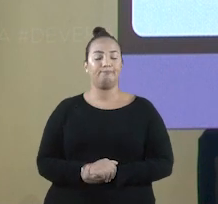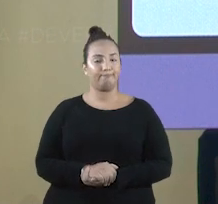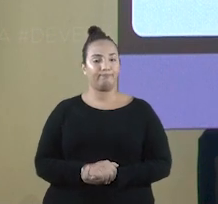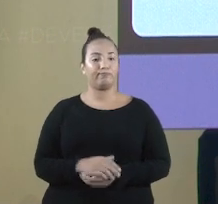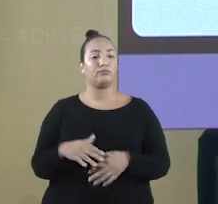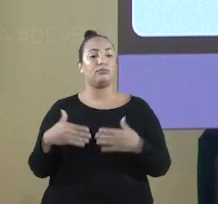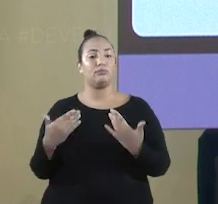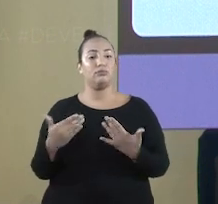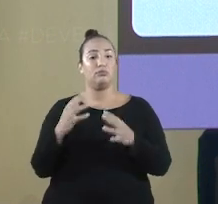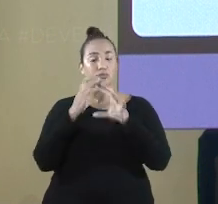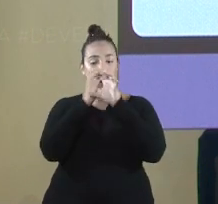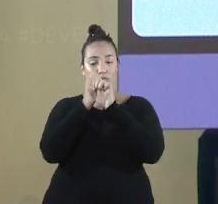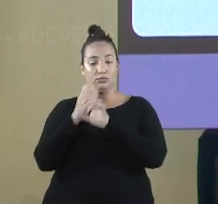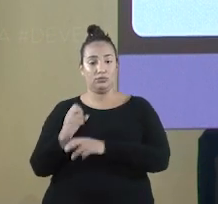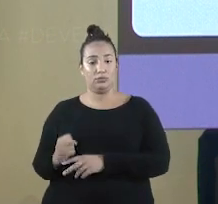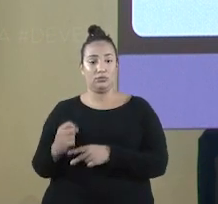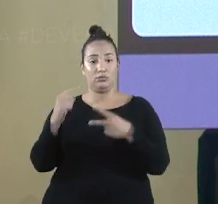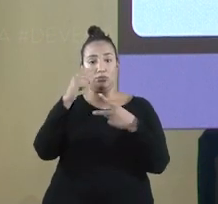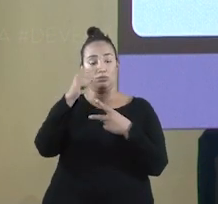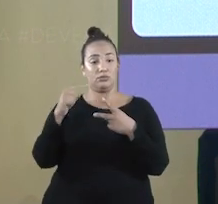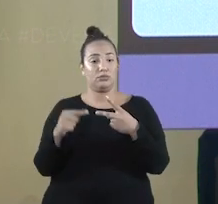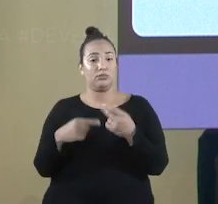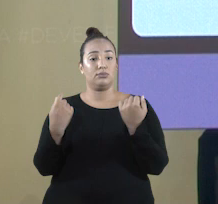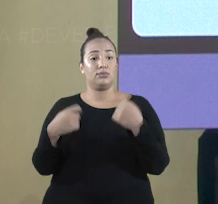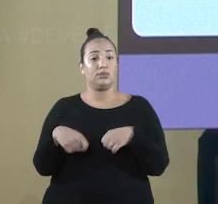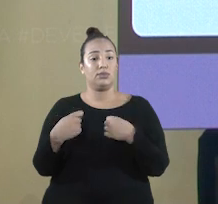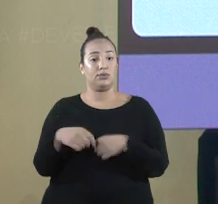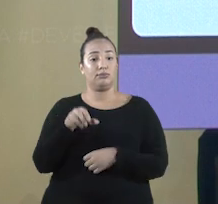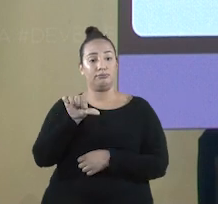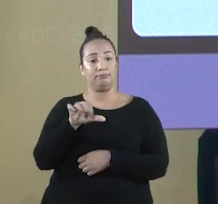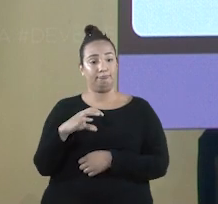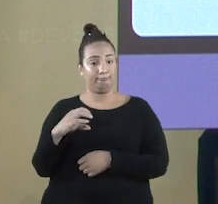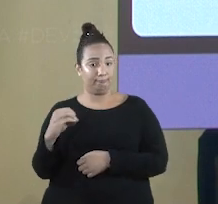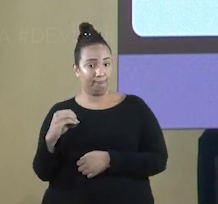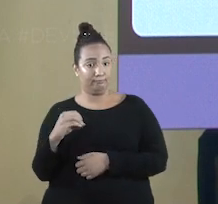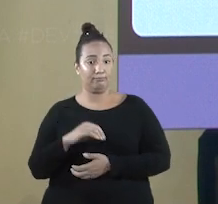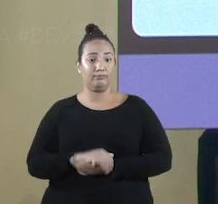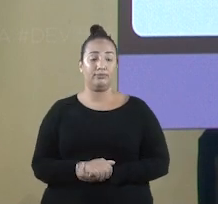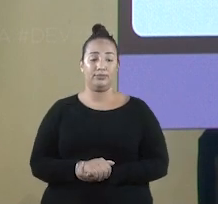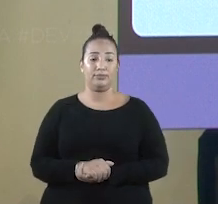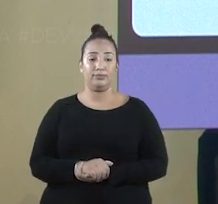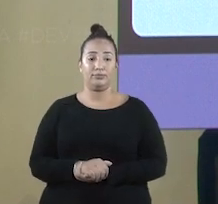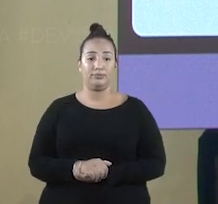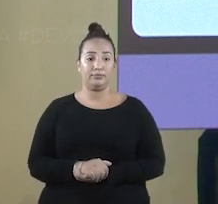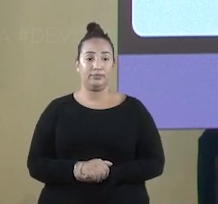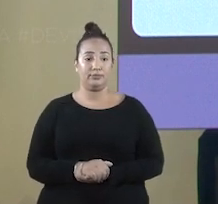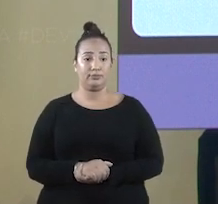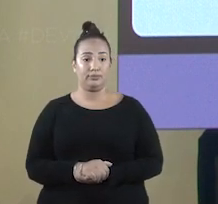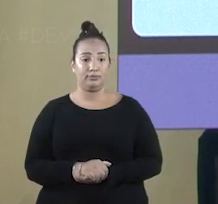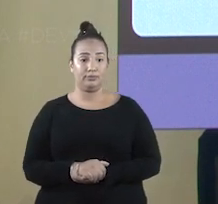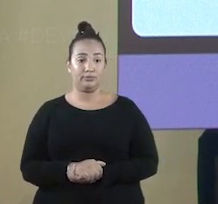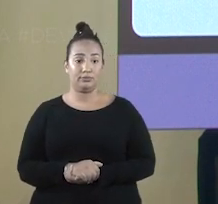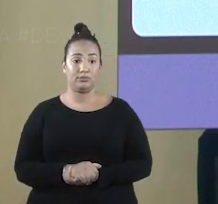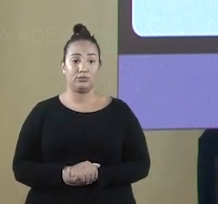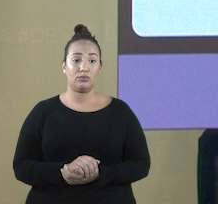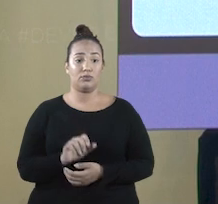ok? Então, a soma dos outros dois deverá ser 90, certo? Então, o